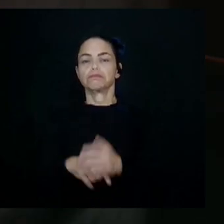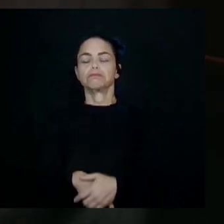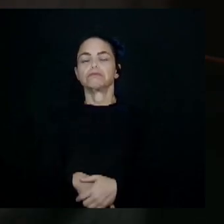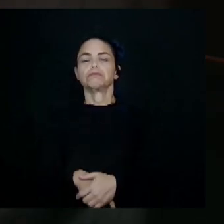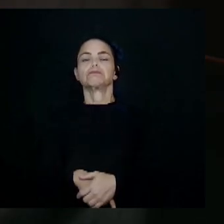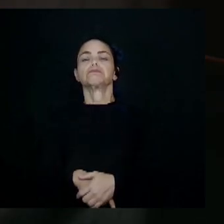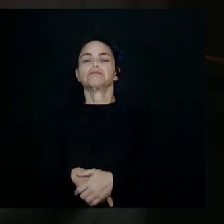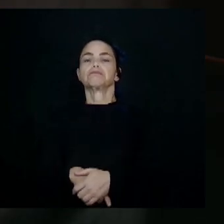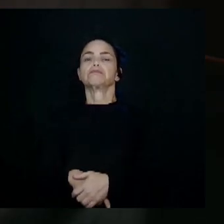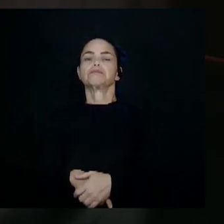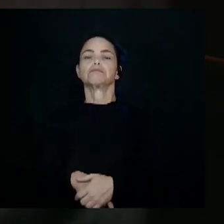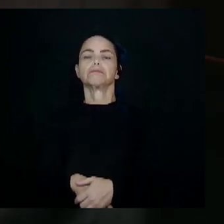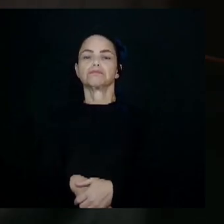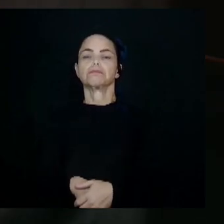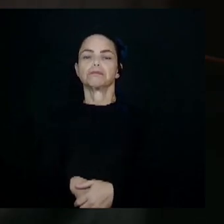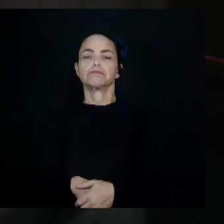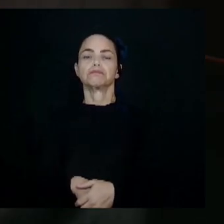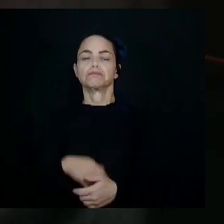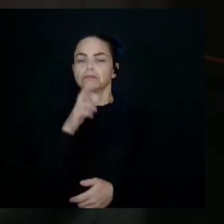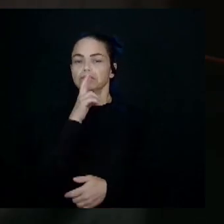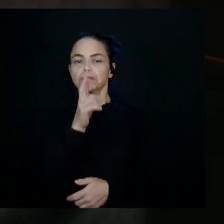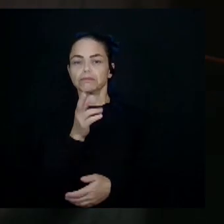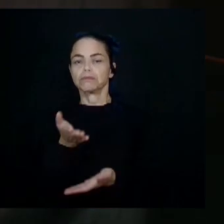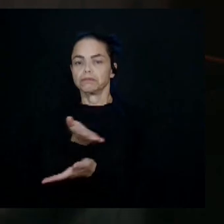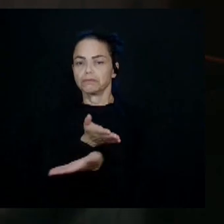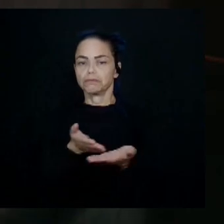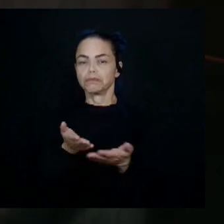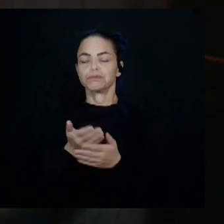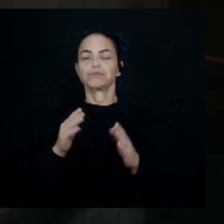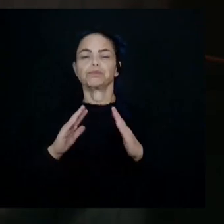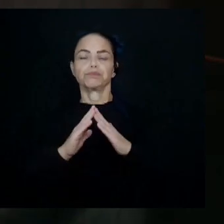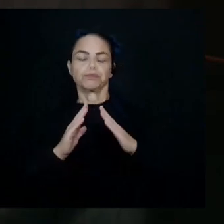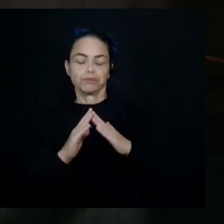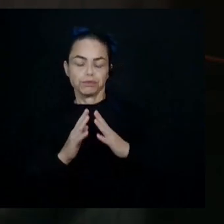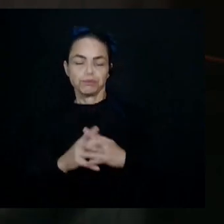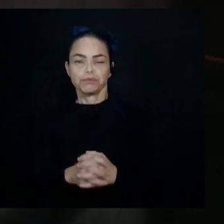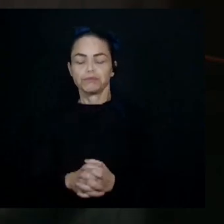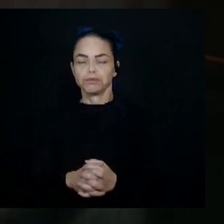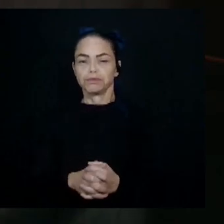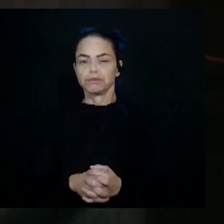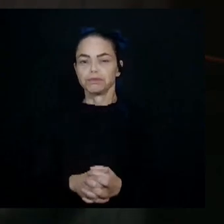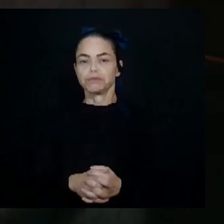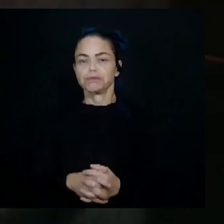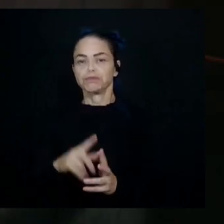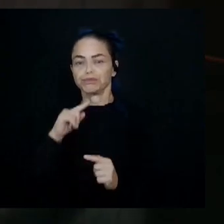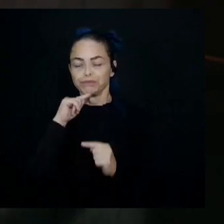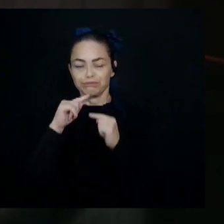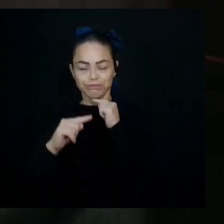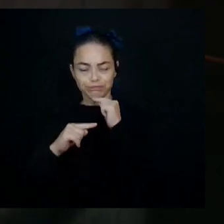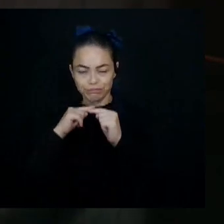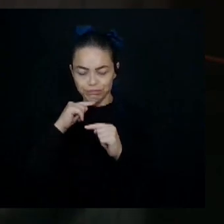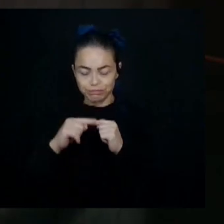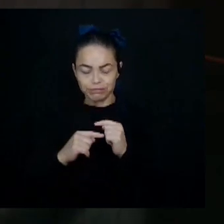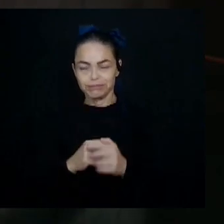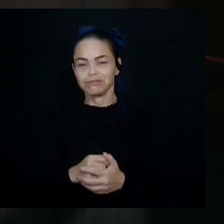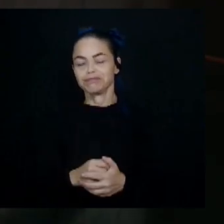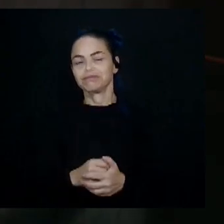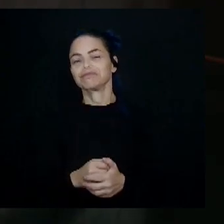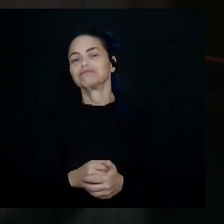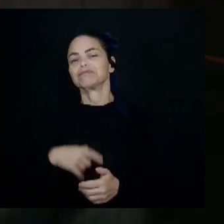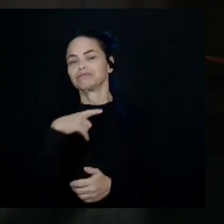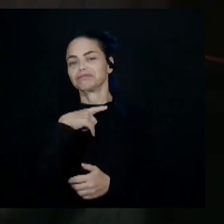gente começa então a interagir com você que está em casa, né? Vamos ver qual que é a dúvida, se de repente alguém tem